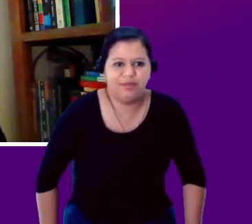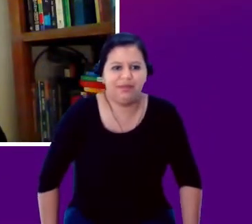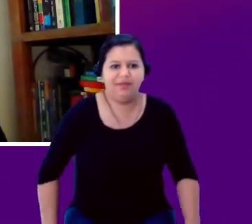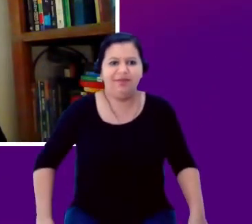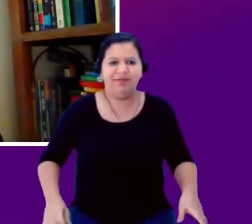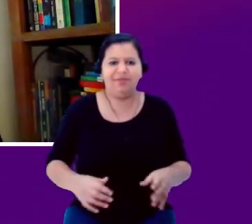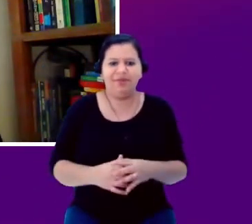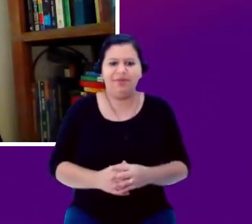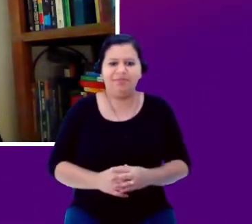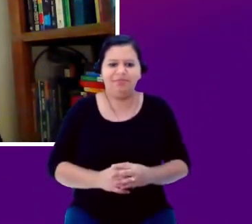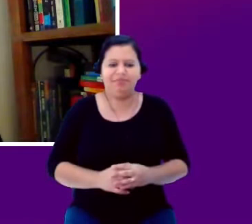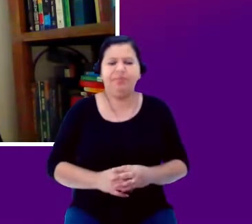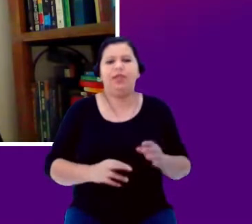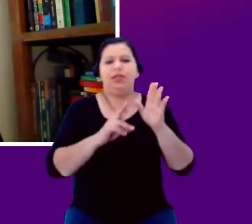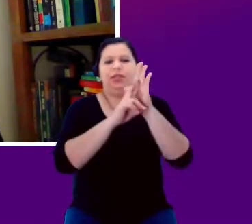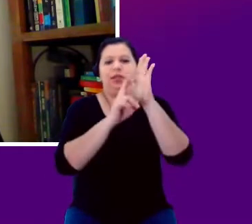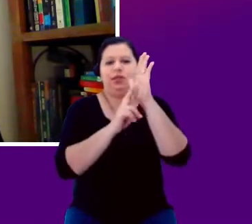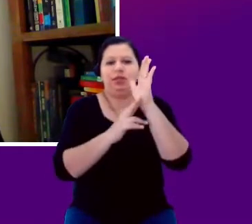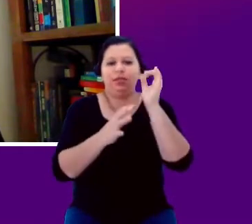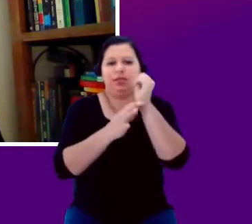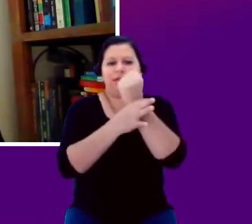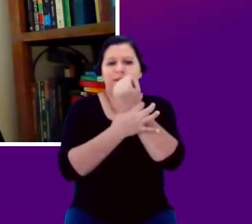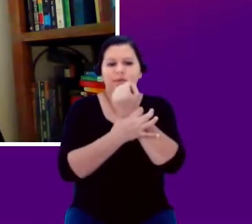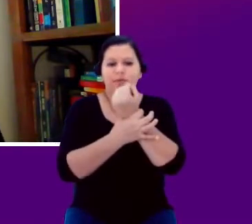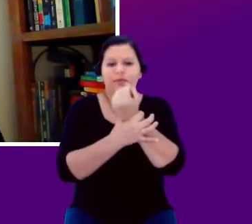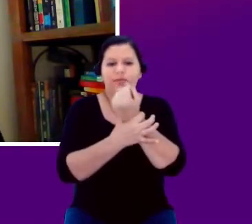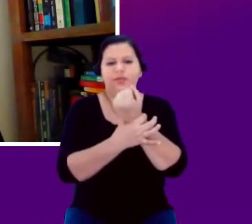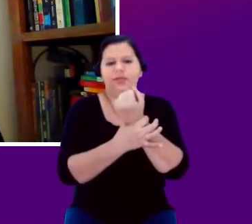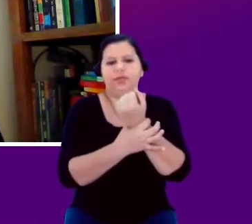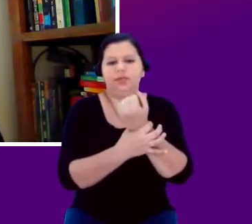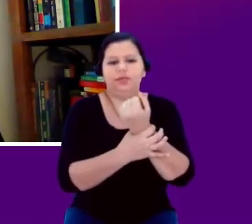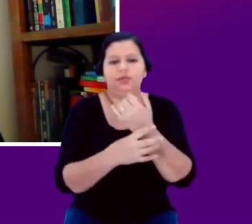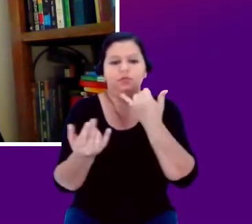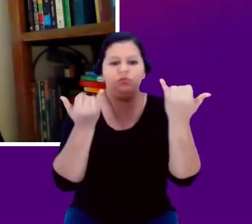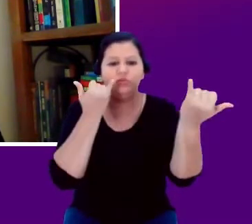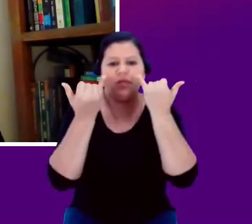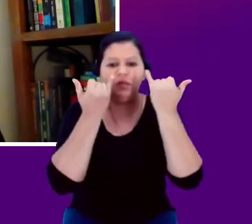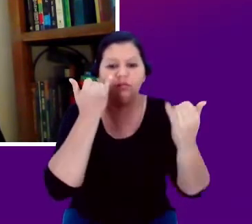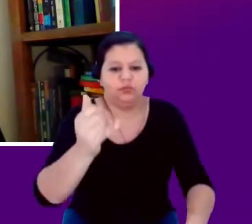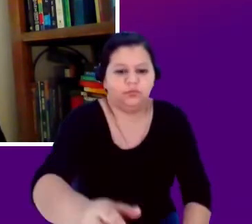aspectos e pensando no olhar da SUSEP sobre a matéria.